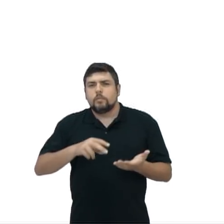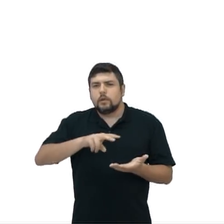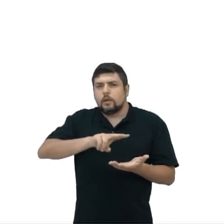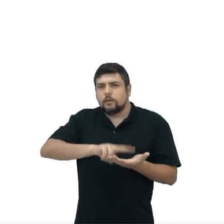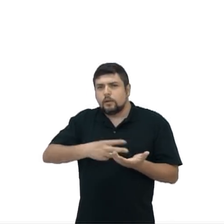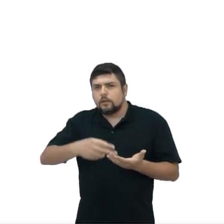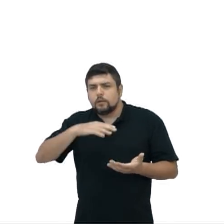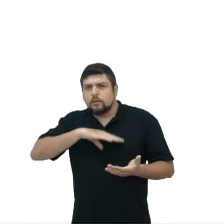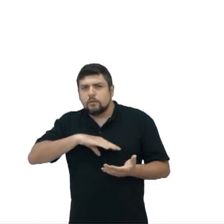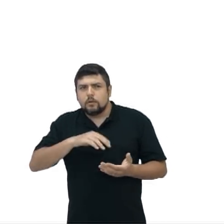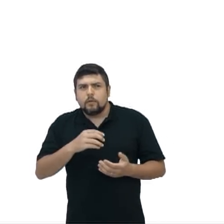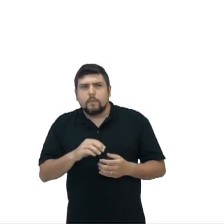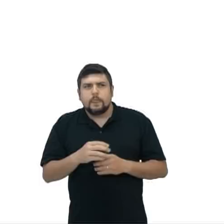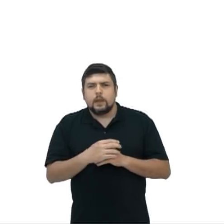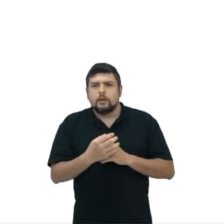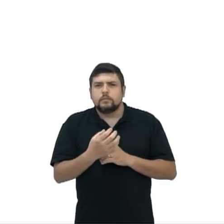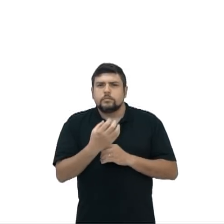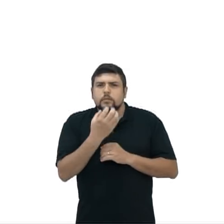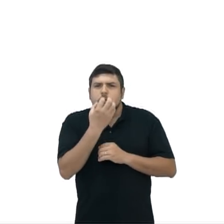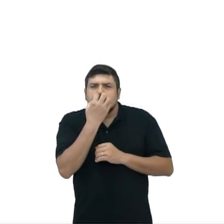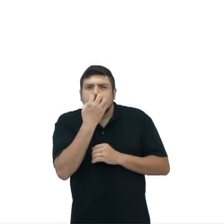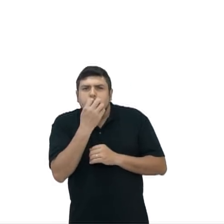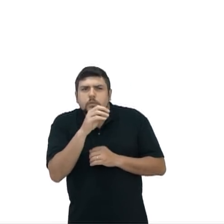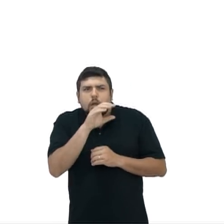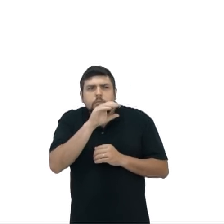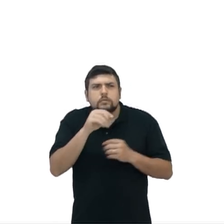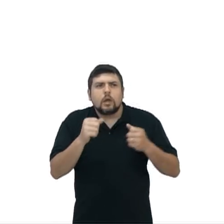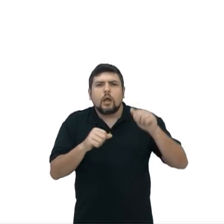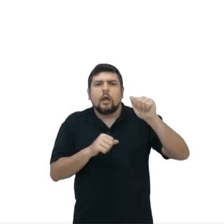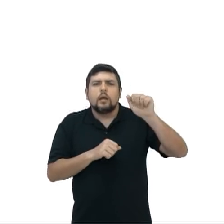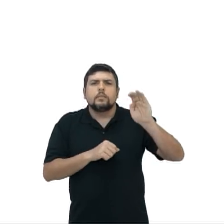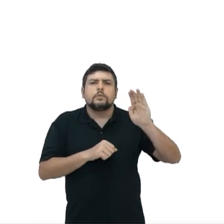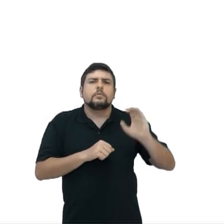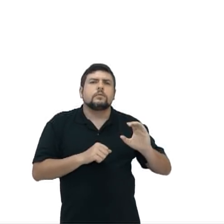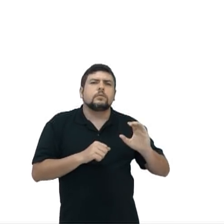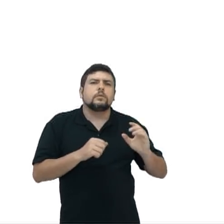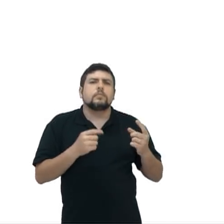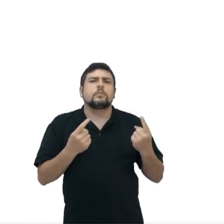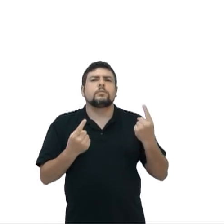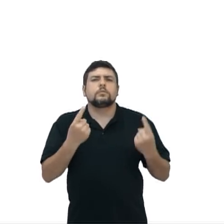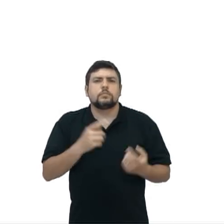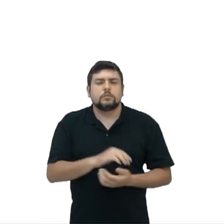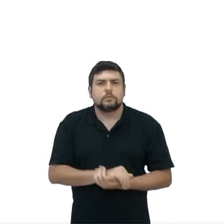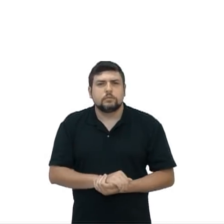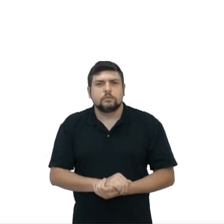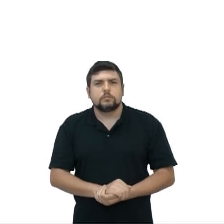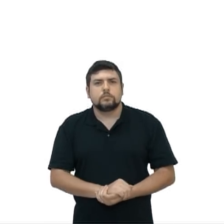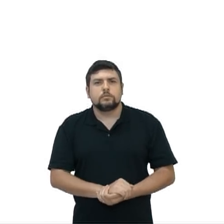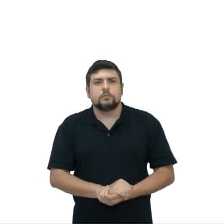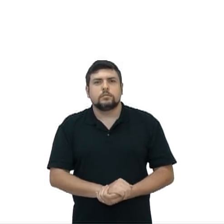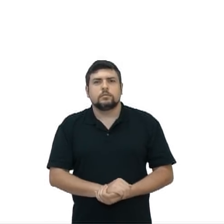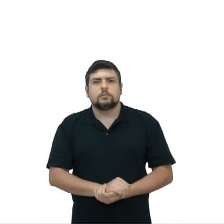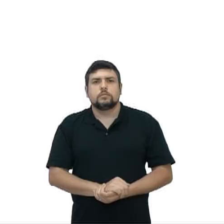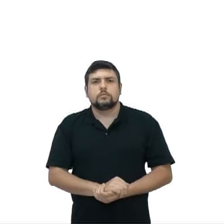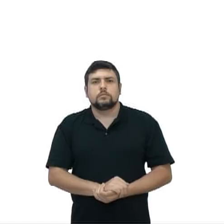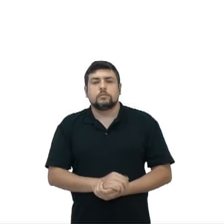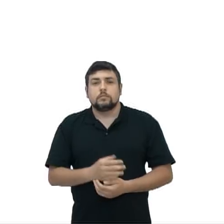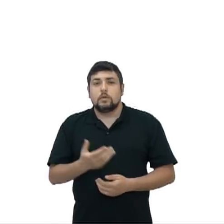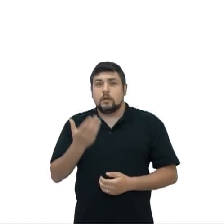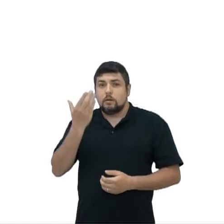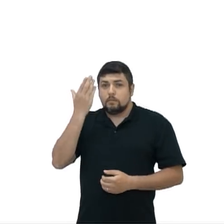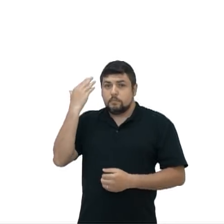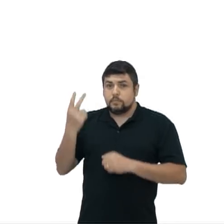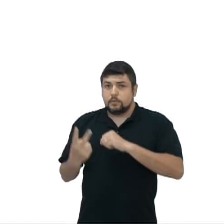cachorro late, cachorro que late não morde. Número 2. O passado do verbo está incorreto, está